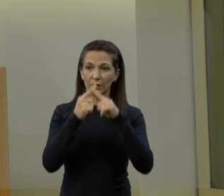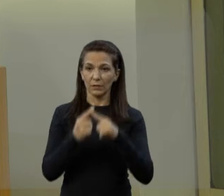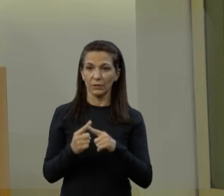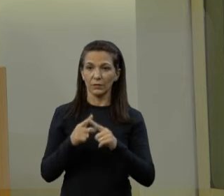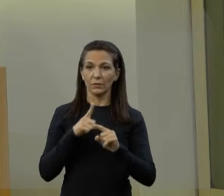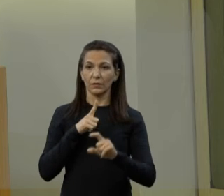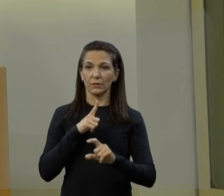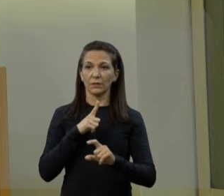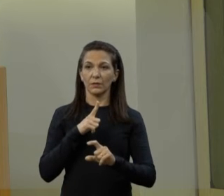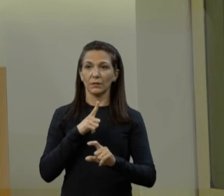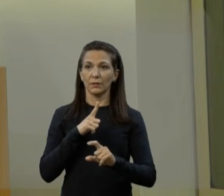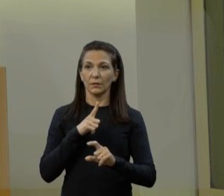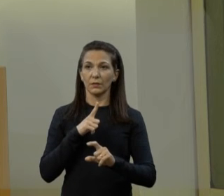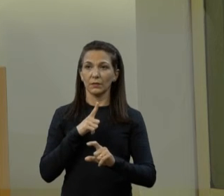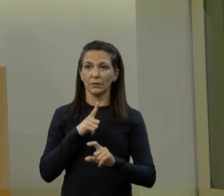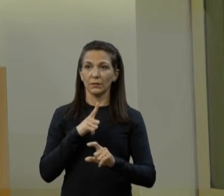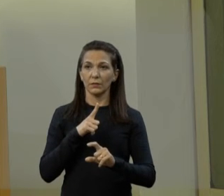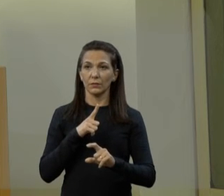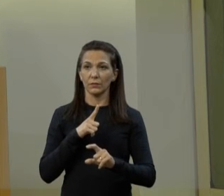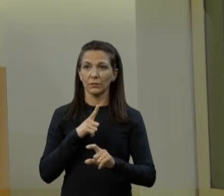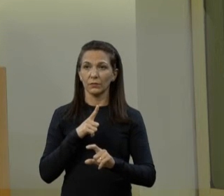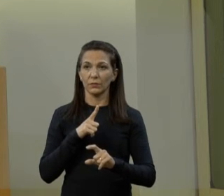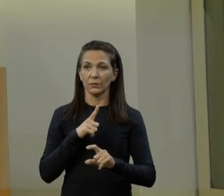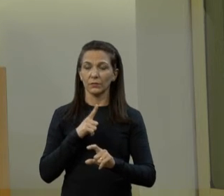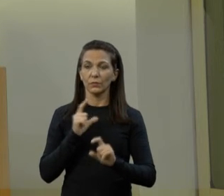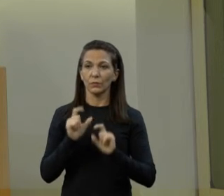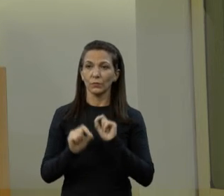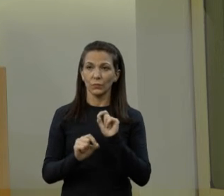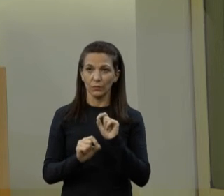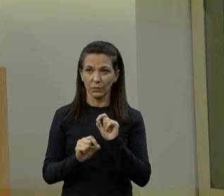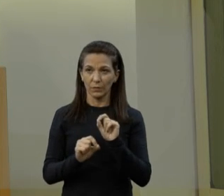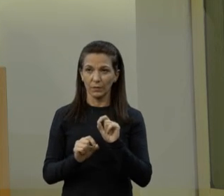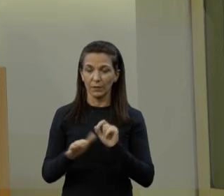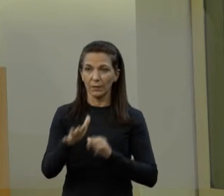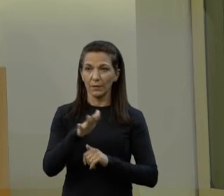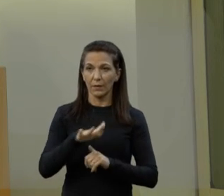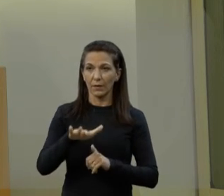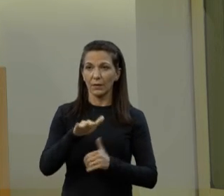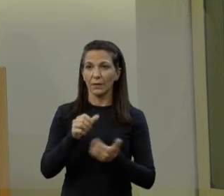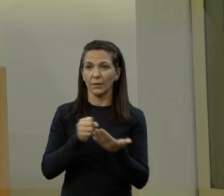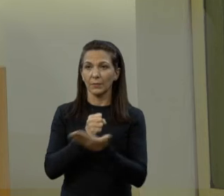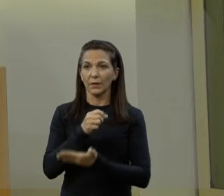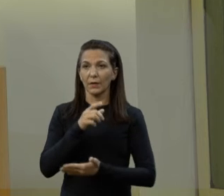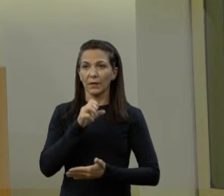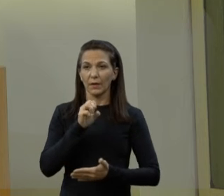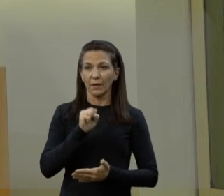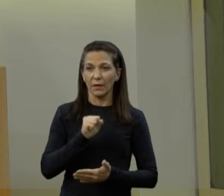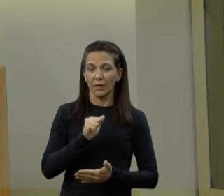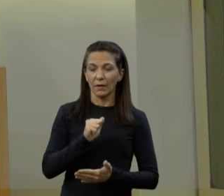das arguições de descumprimento de preceito fundamental adpf